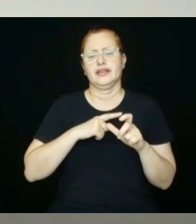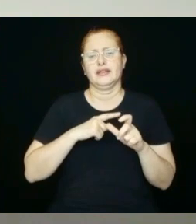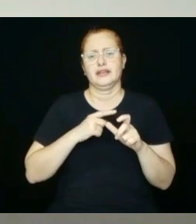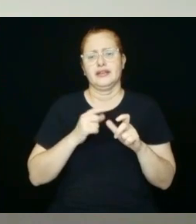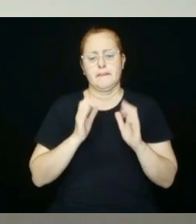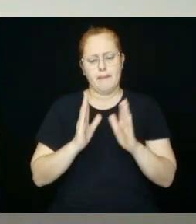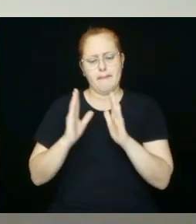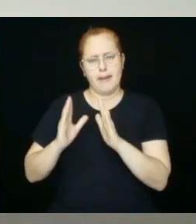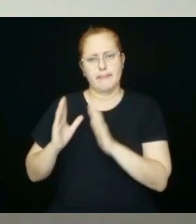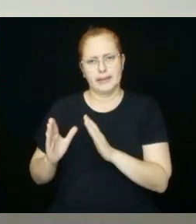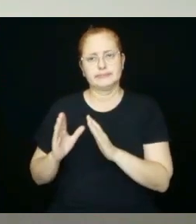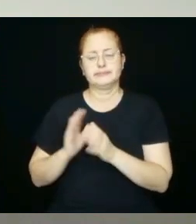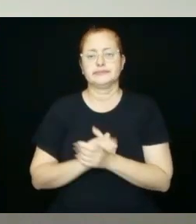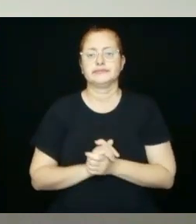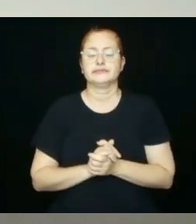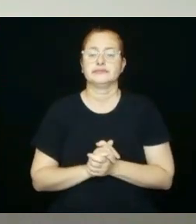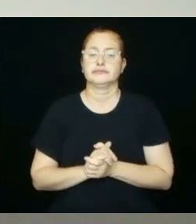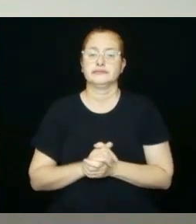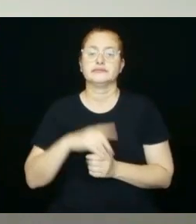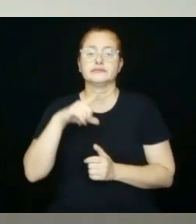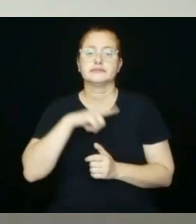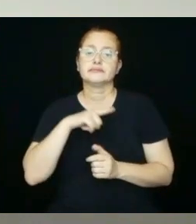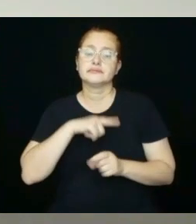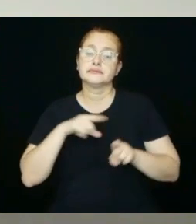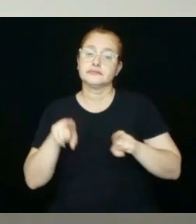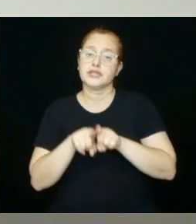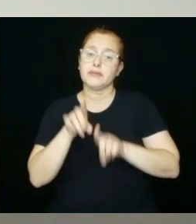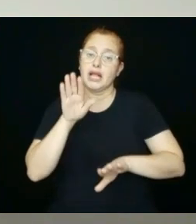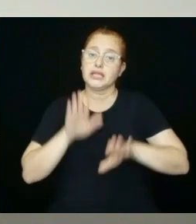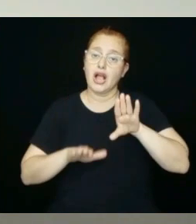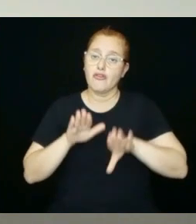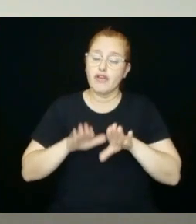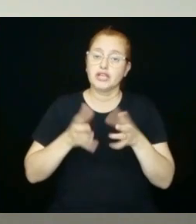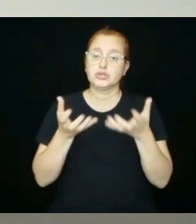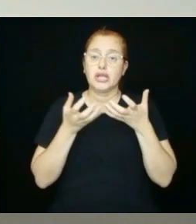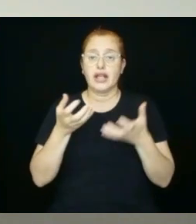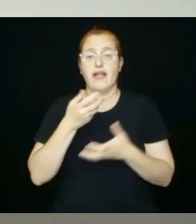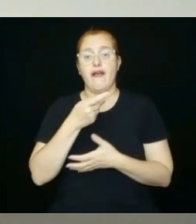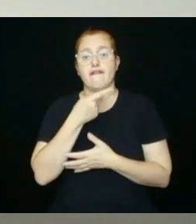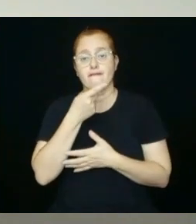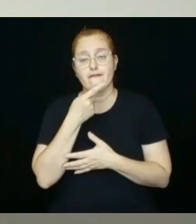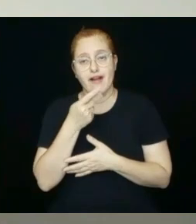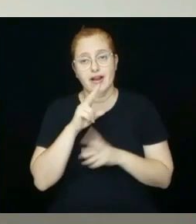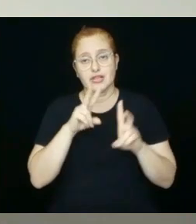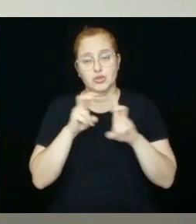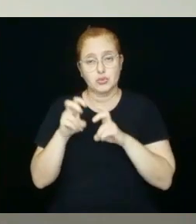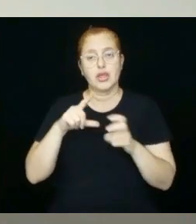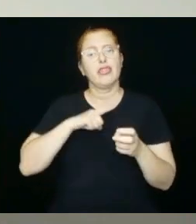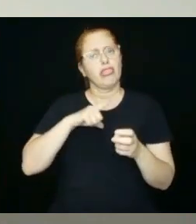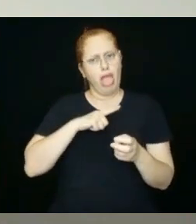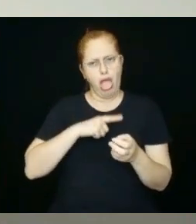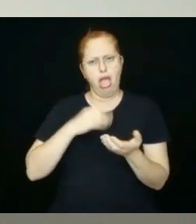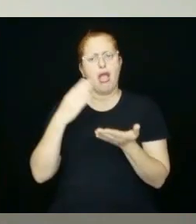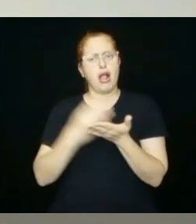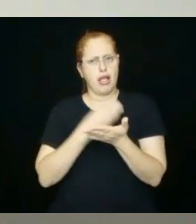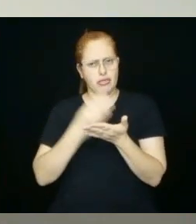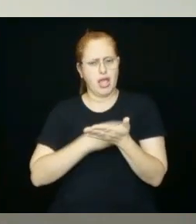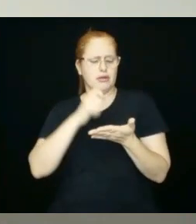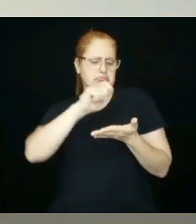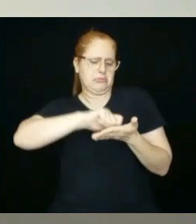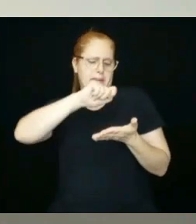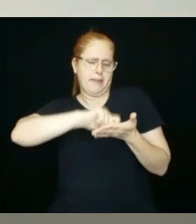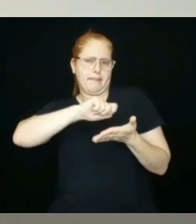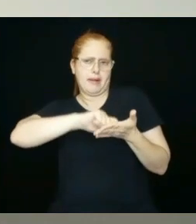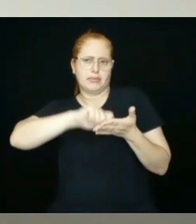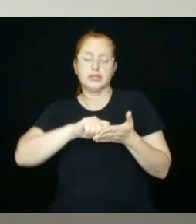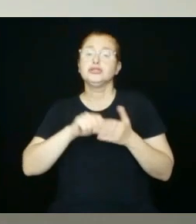E também tem talvez a gente, não sei se tu queria comentar sobre, mas tem o caderninho de apontamentos. Claro,